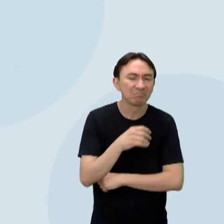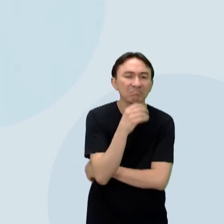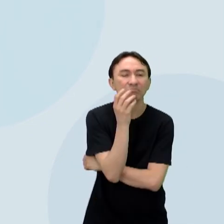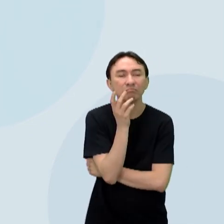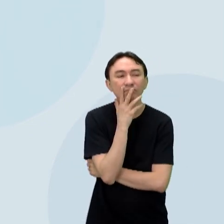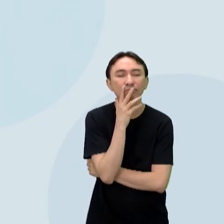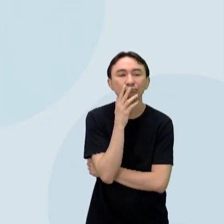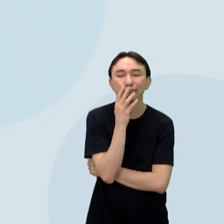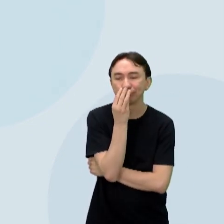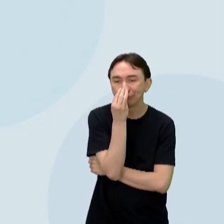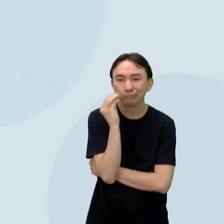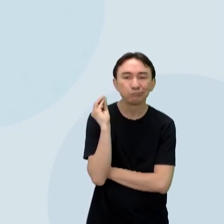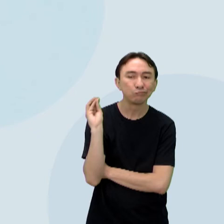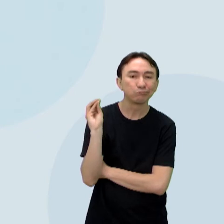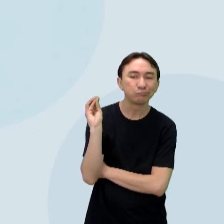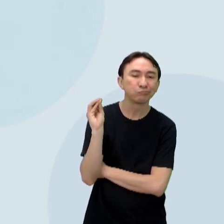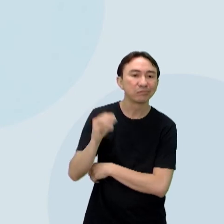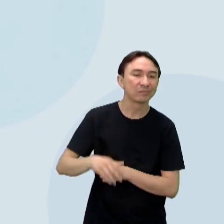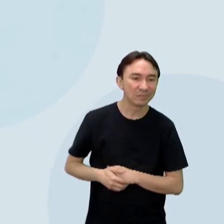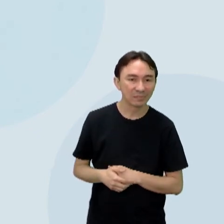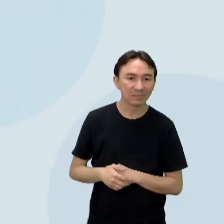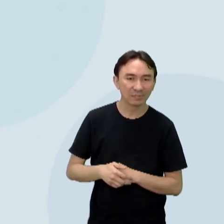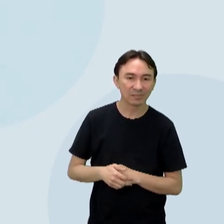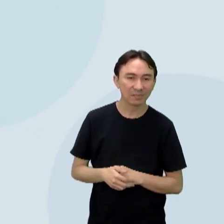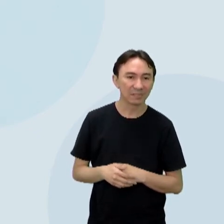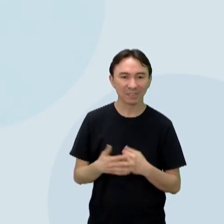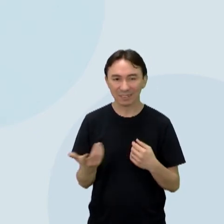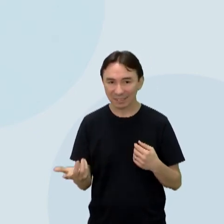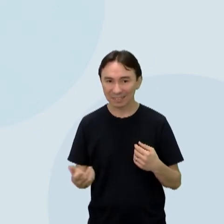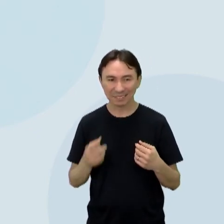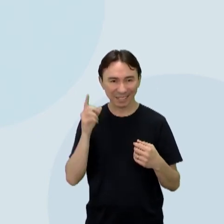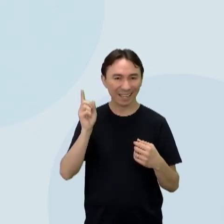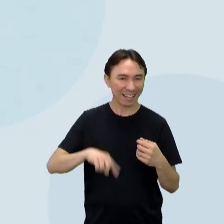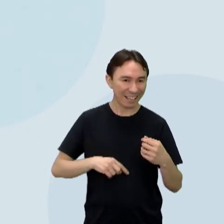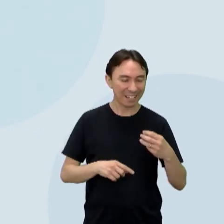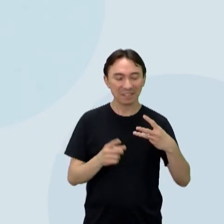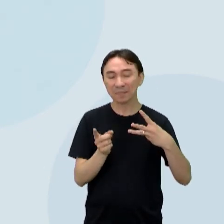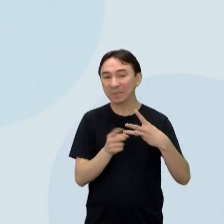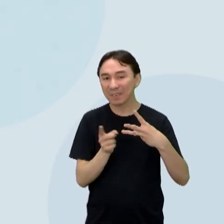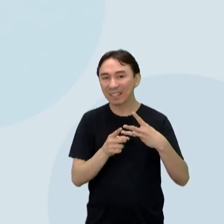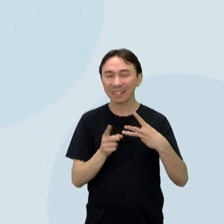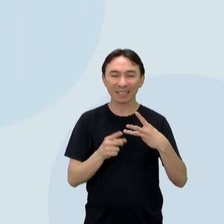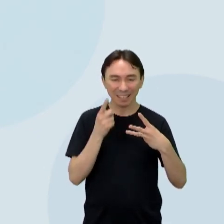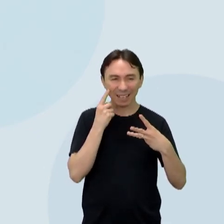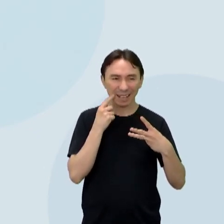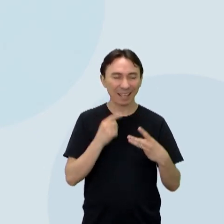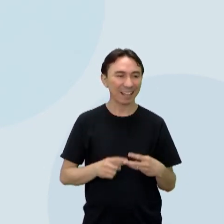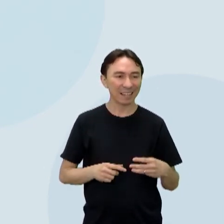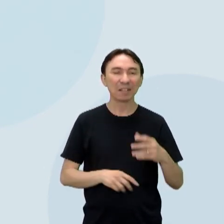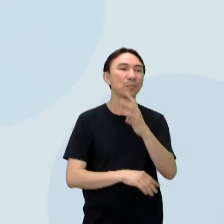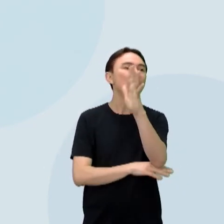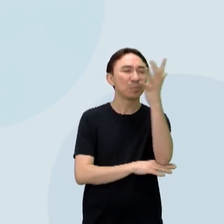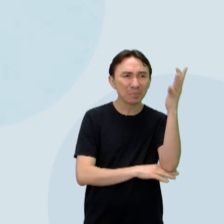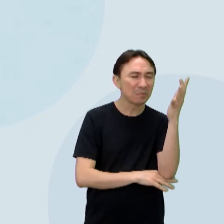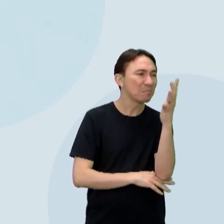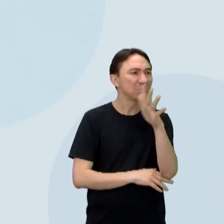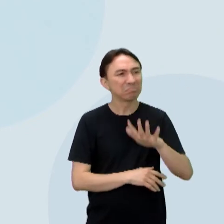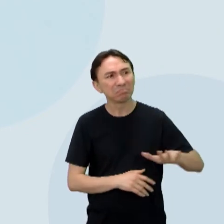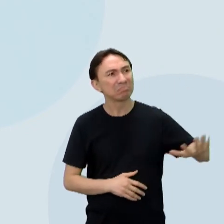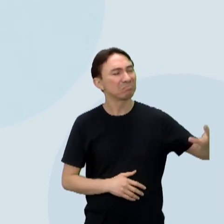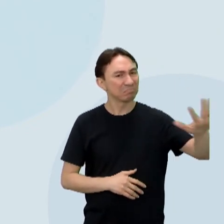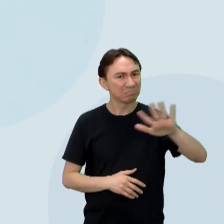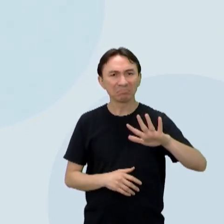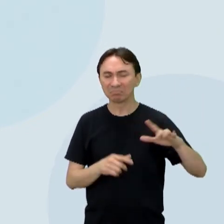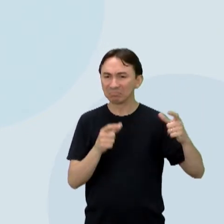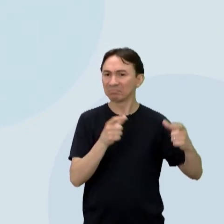né? Está em toda parte, no que o rapaz acha da natureza, né? Que está em toda parte. Não, ele